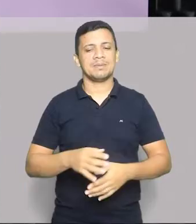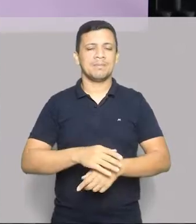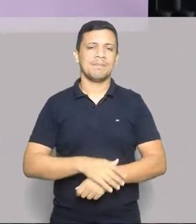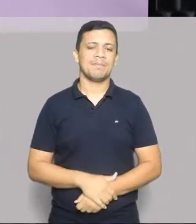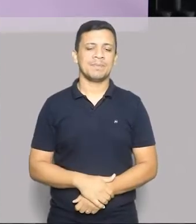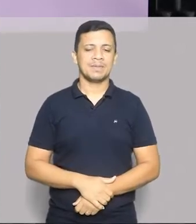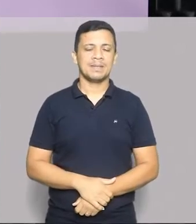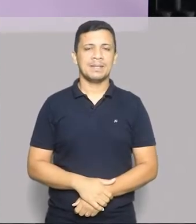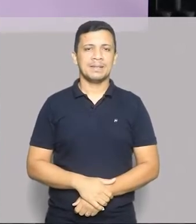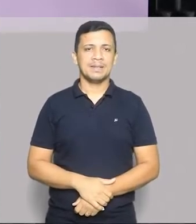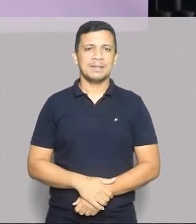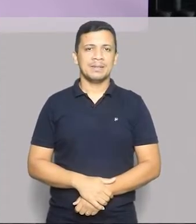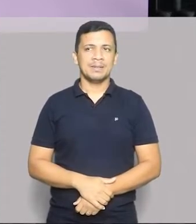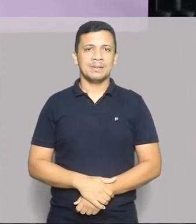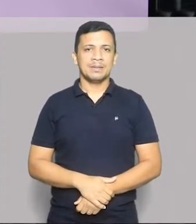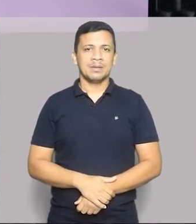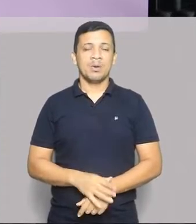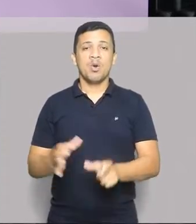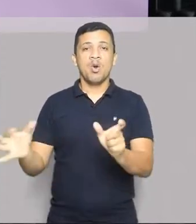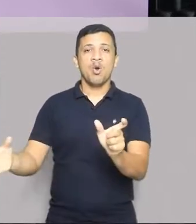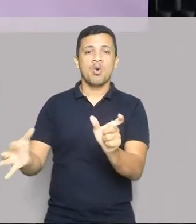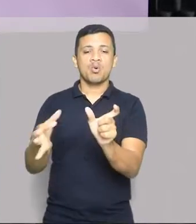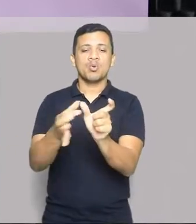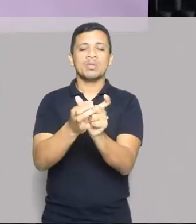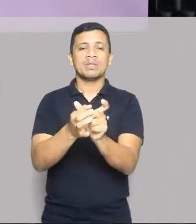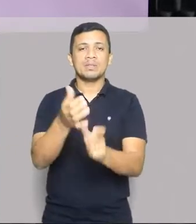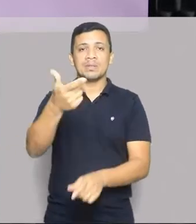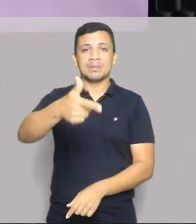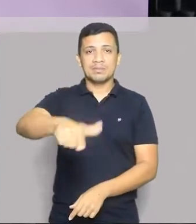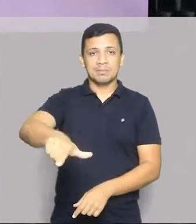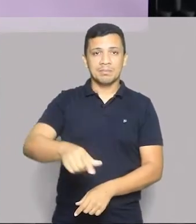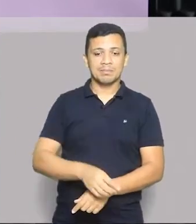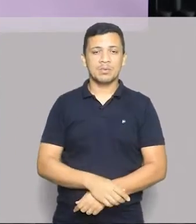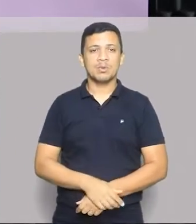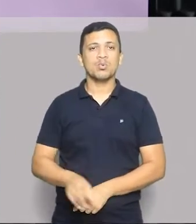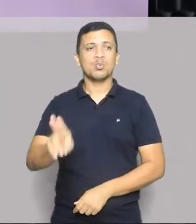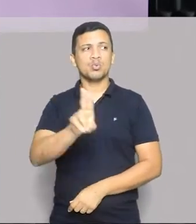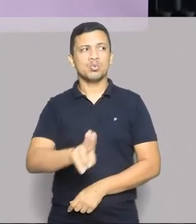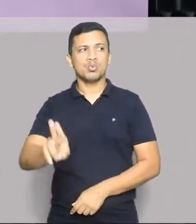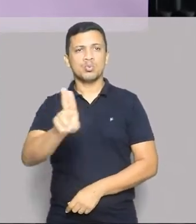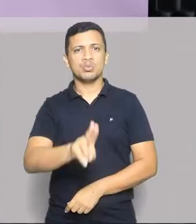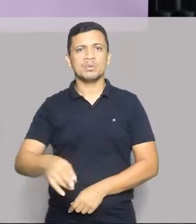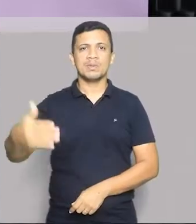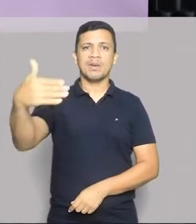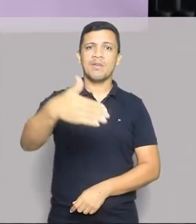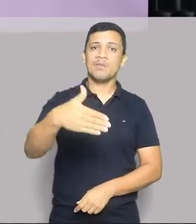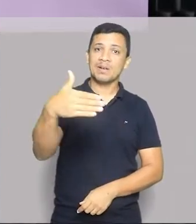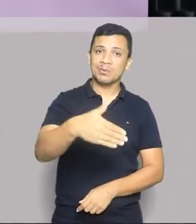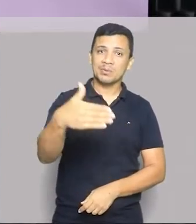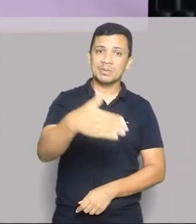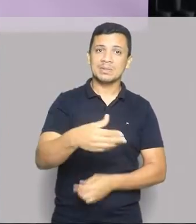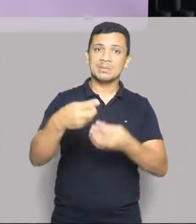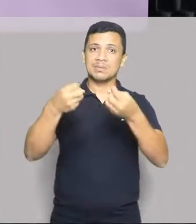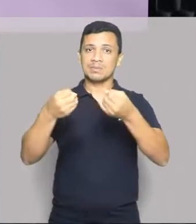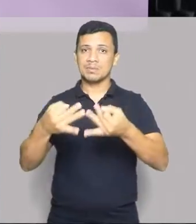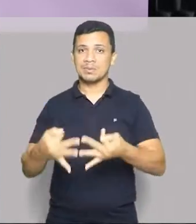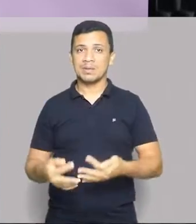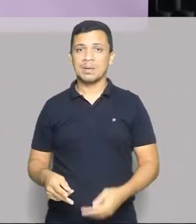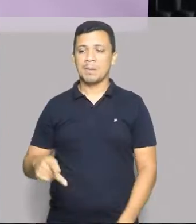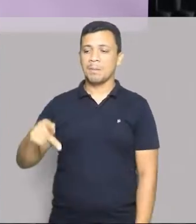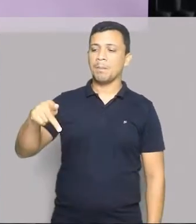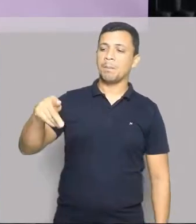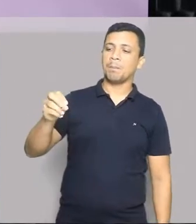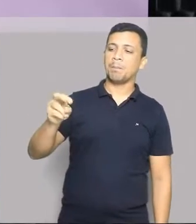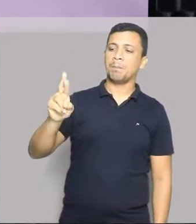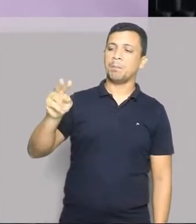explicação. O conectivo, vou repetir, mais comum, o conectivo explicativo é o porquê